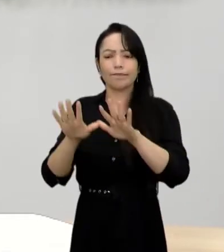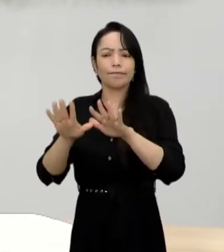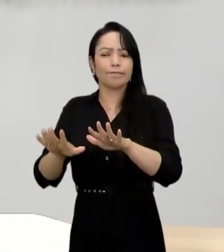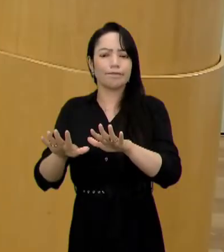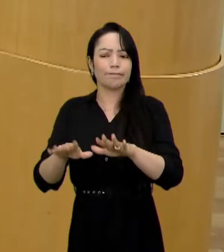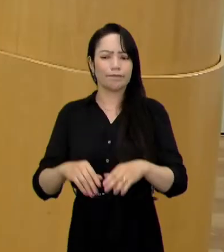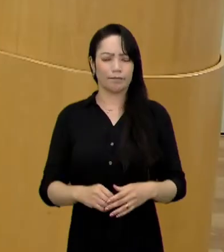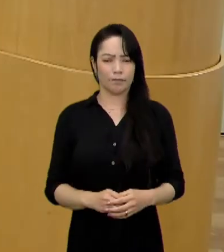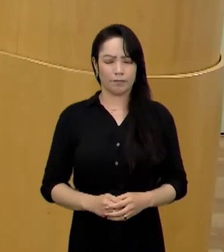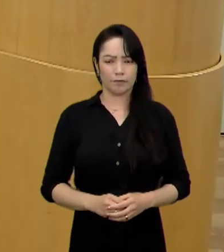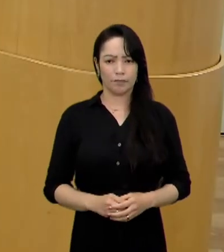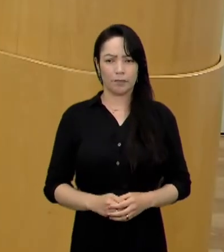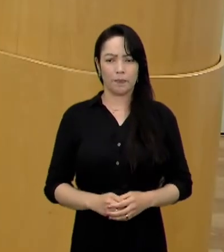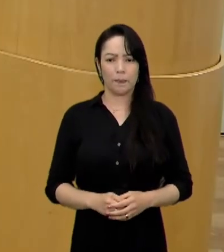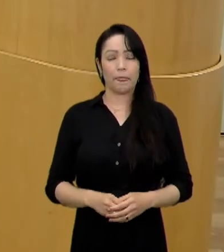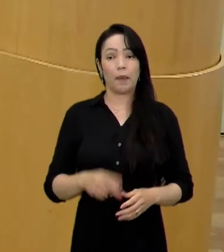está